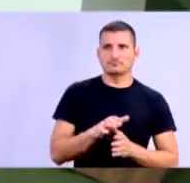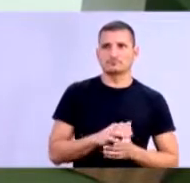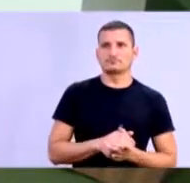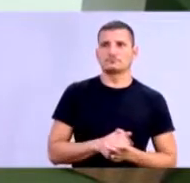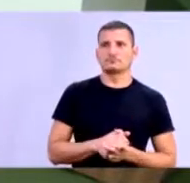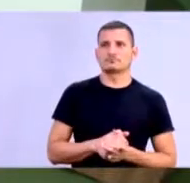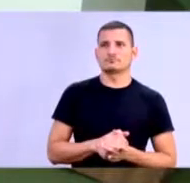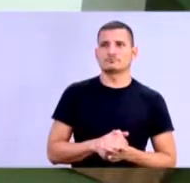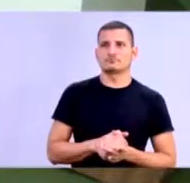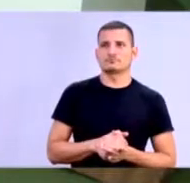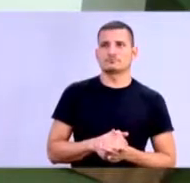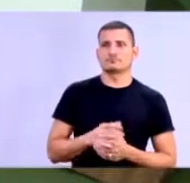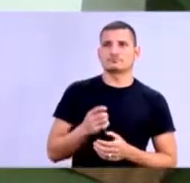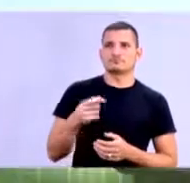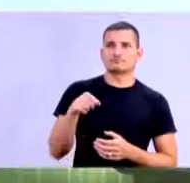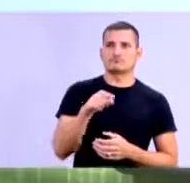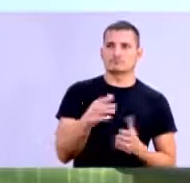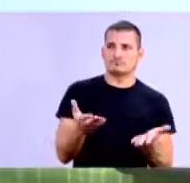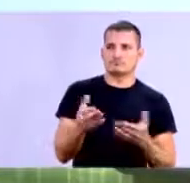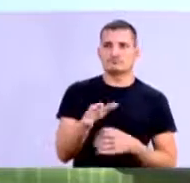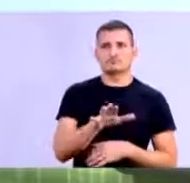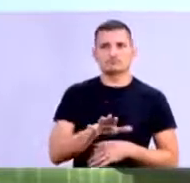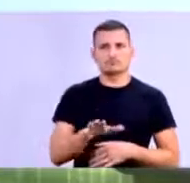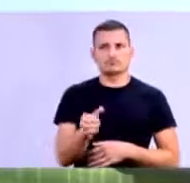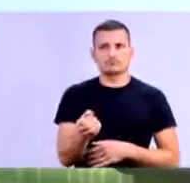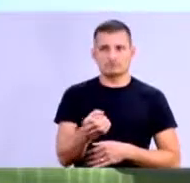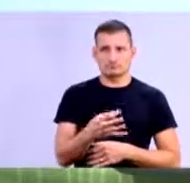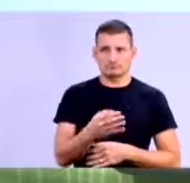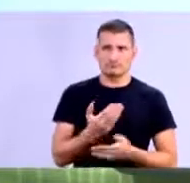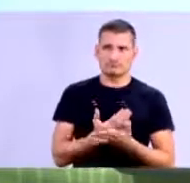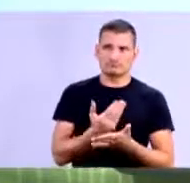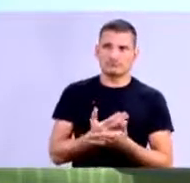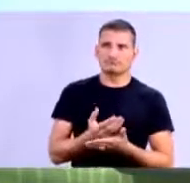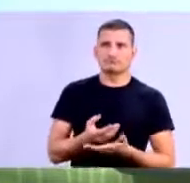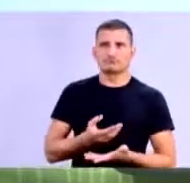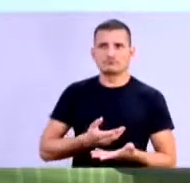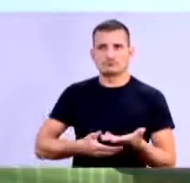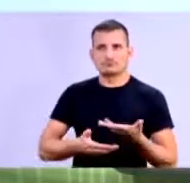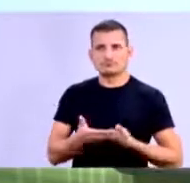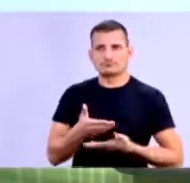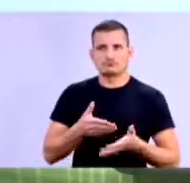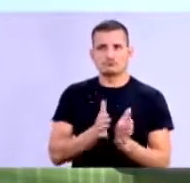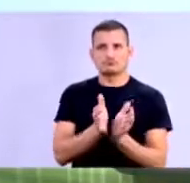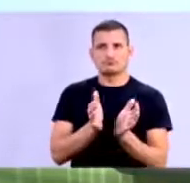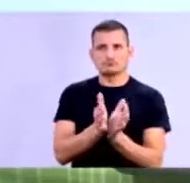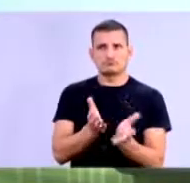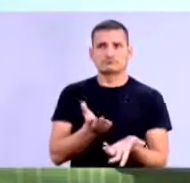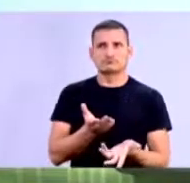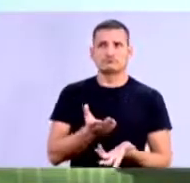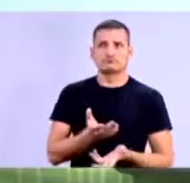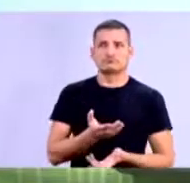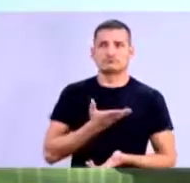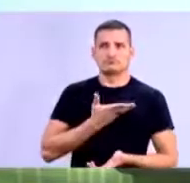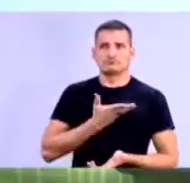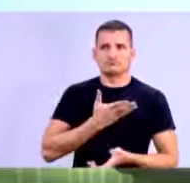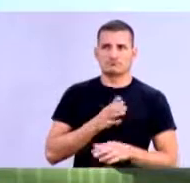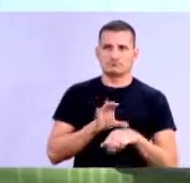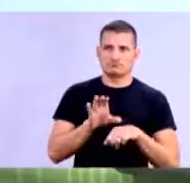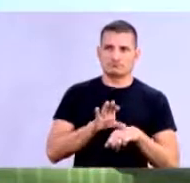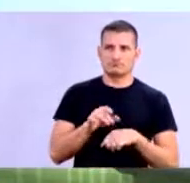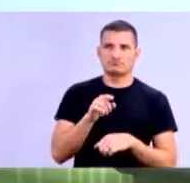nesse novo ambiente de estudo, de convivência com demais pessoas do curso, para que você, de alguma